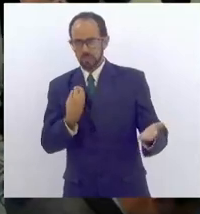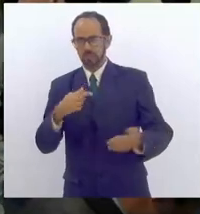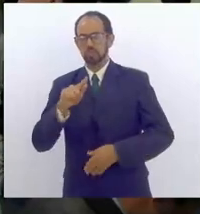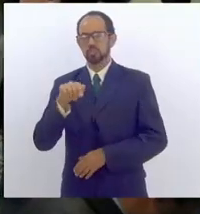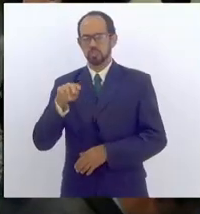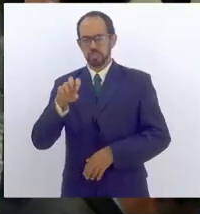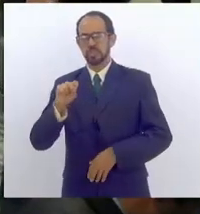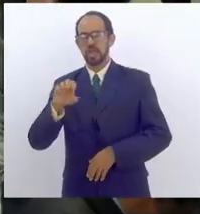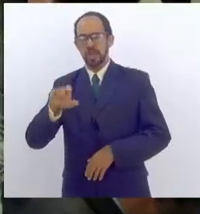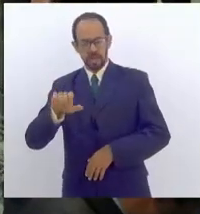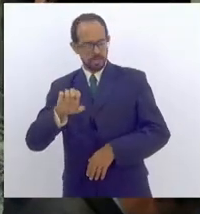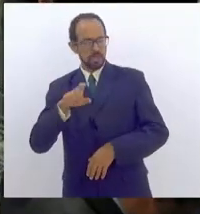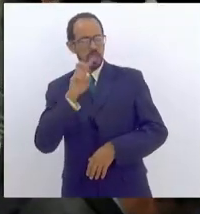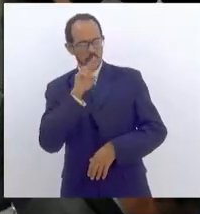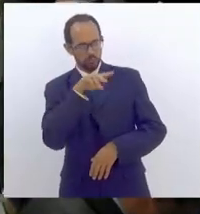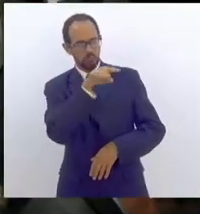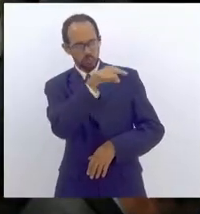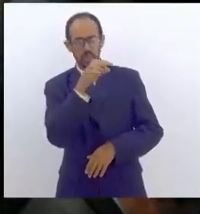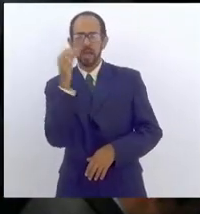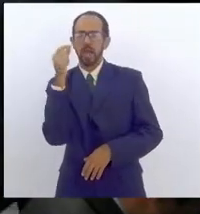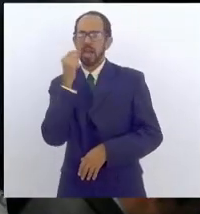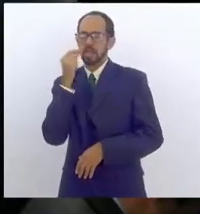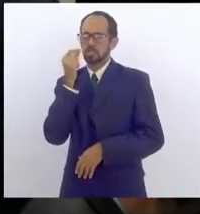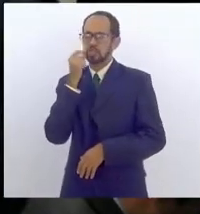ali, Giovanni Ratinho,